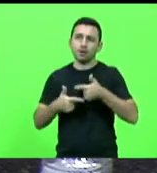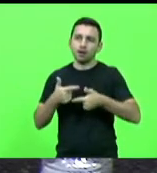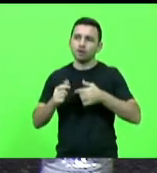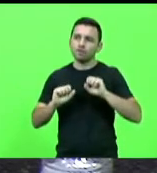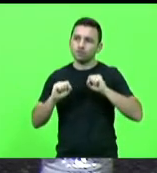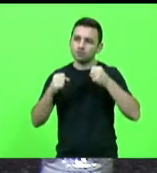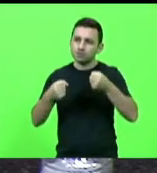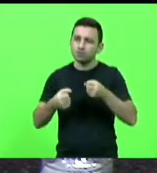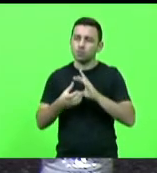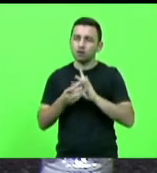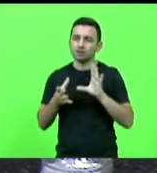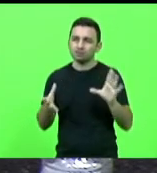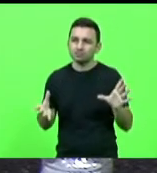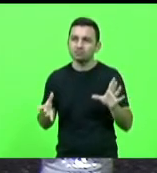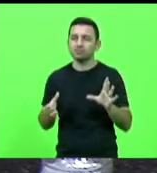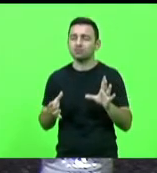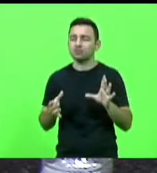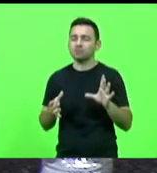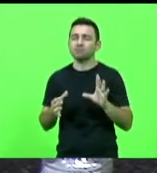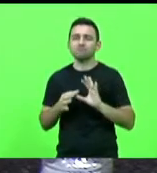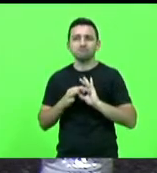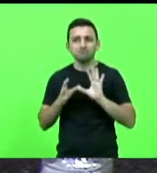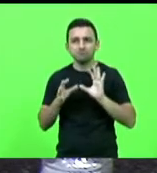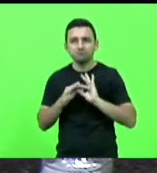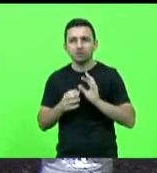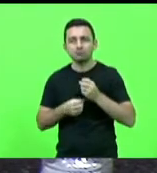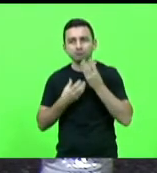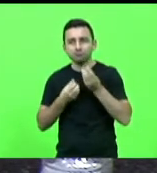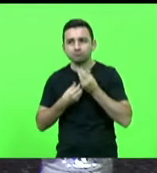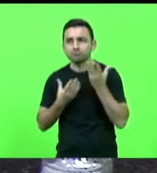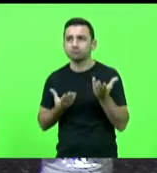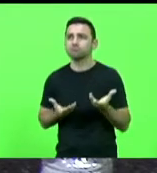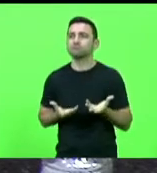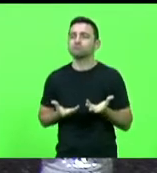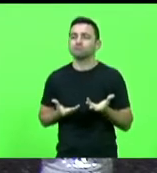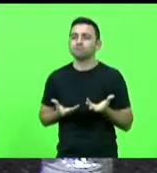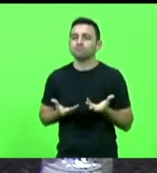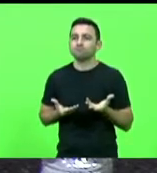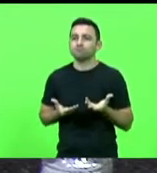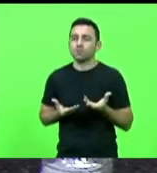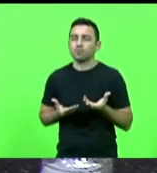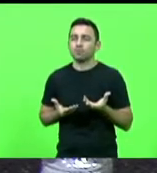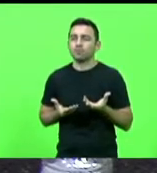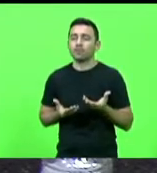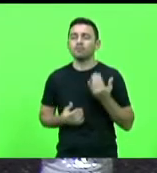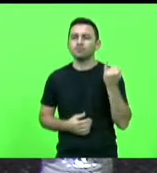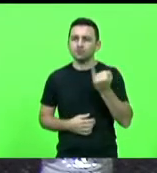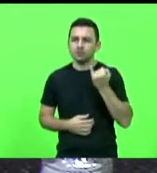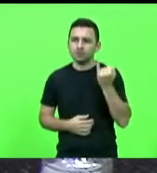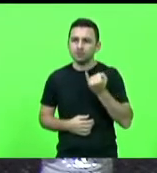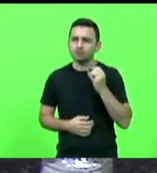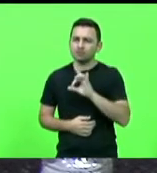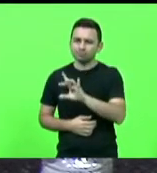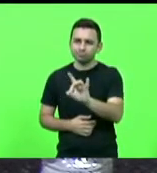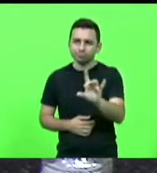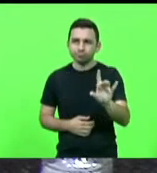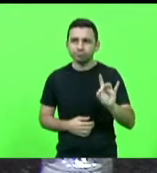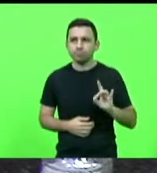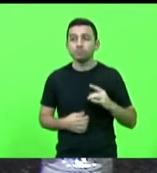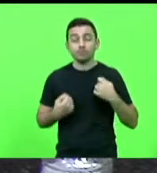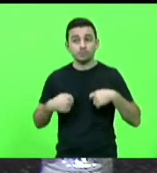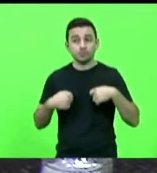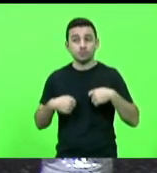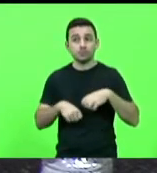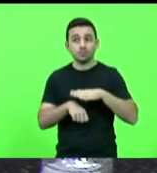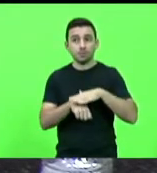democracia, da liberdade de expressão. É essencial para todos aqueles que precisam desse instrumento para